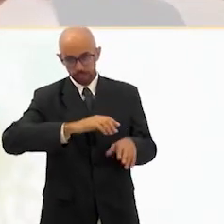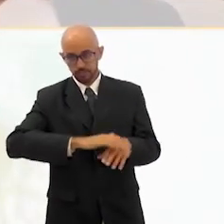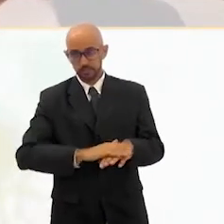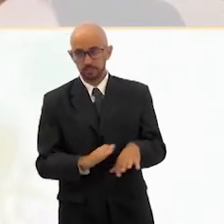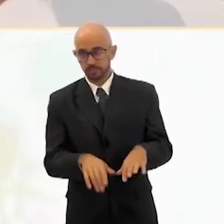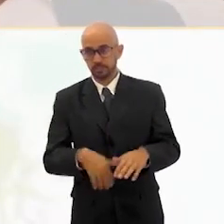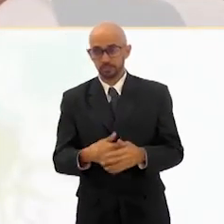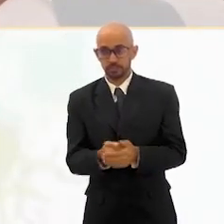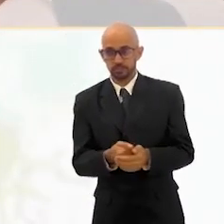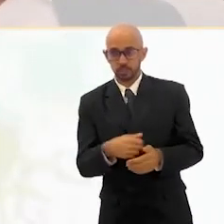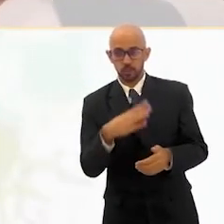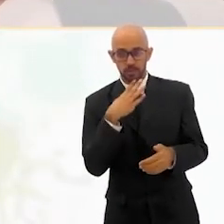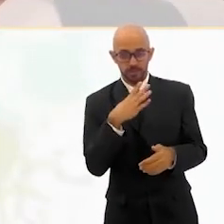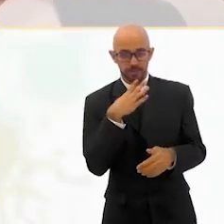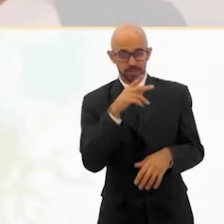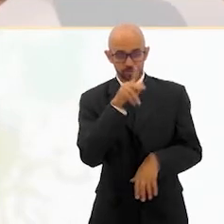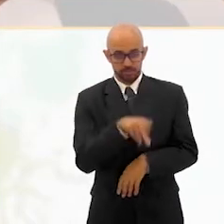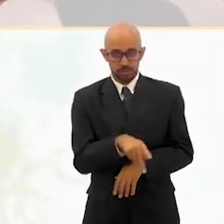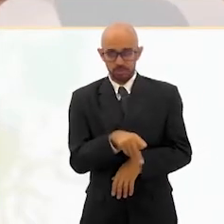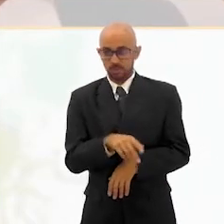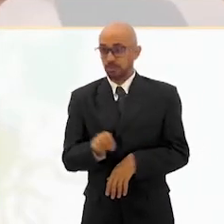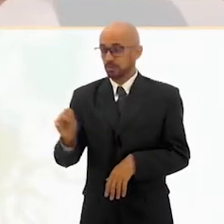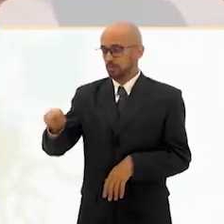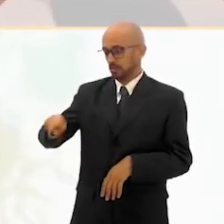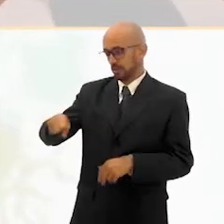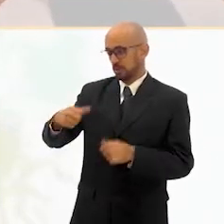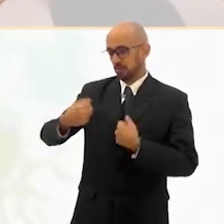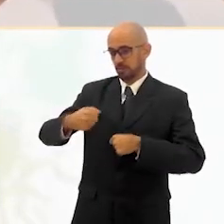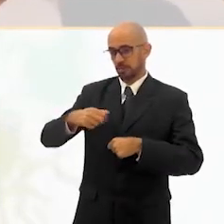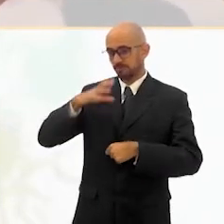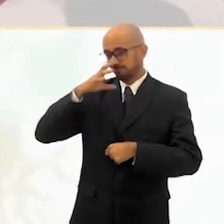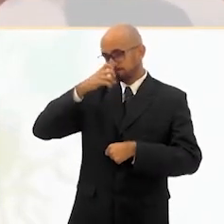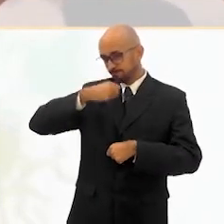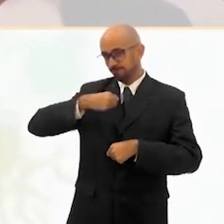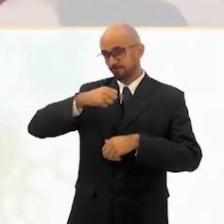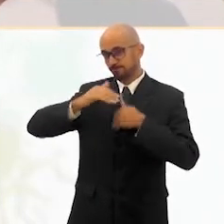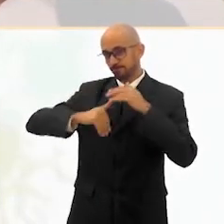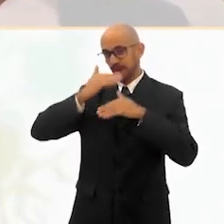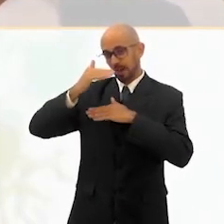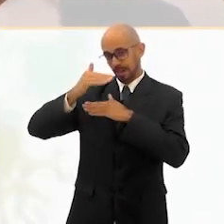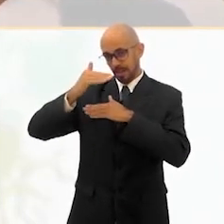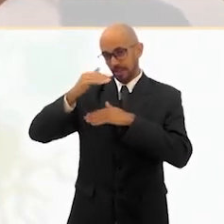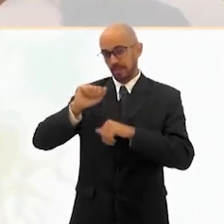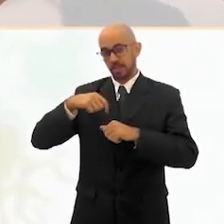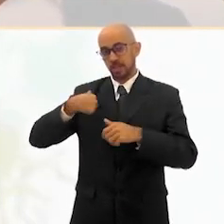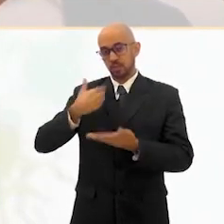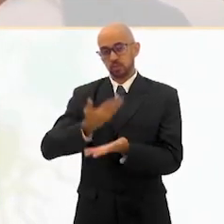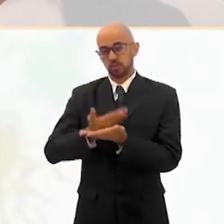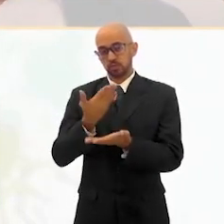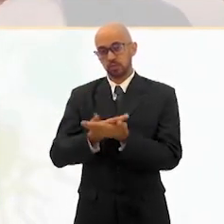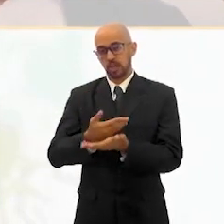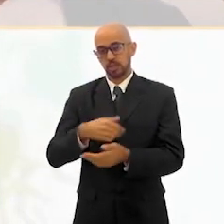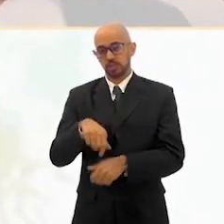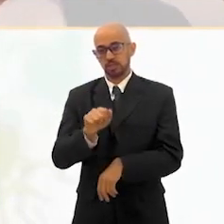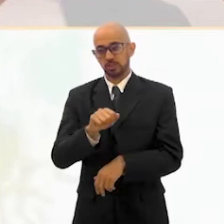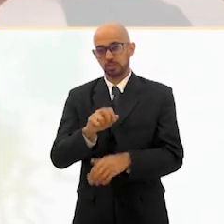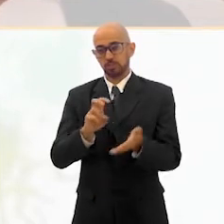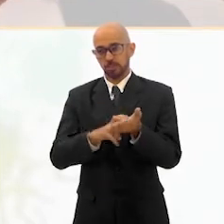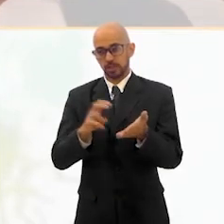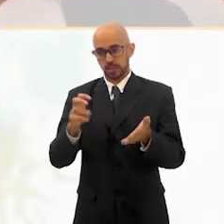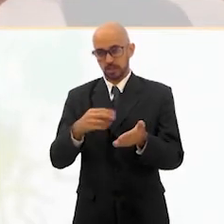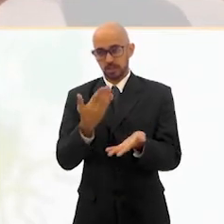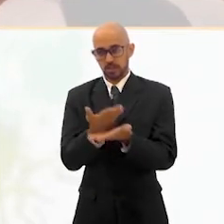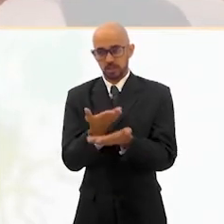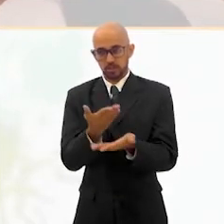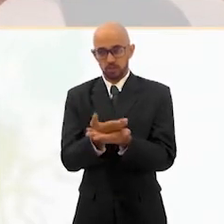tive que você me dedicar. conhece gente. Então eu tive que me dedicar além da. Eu lembro que eu estudava de manhã na escola, e eu pegava